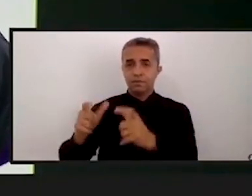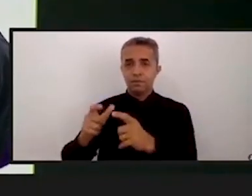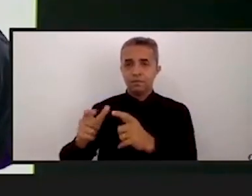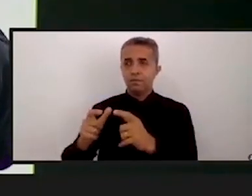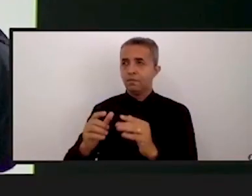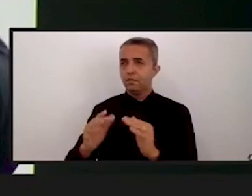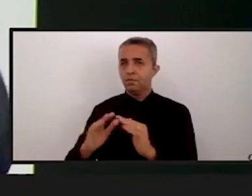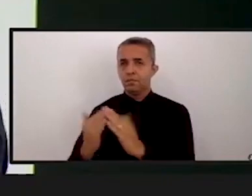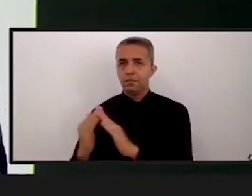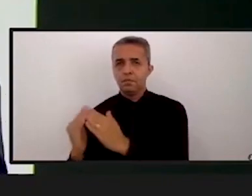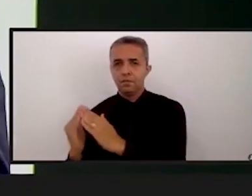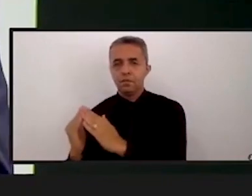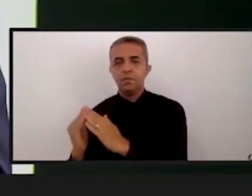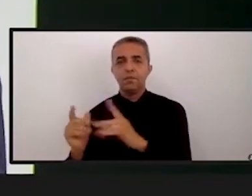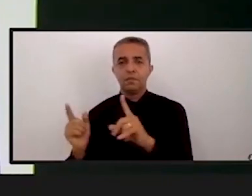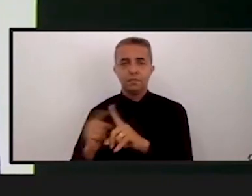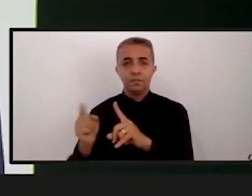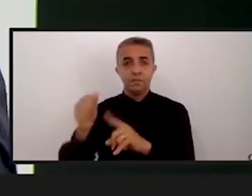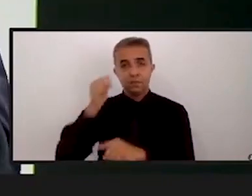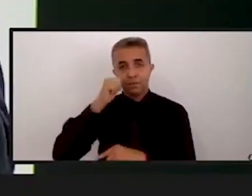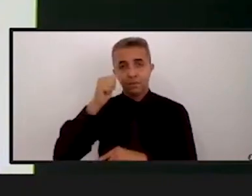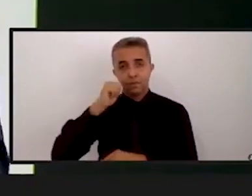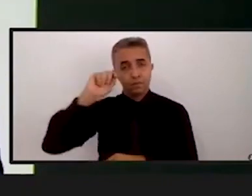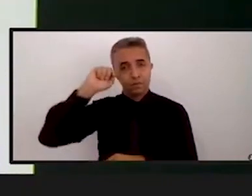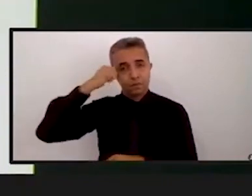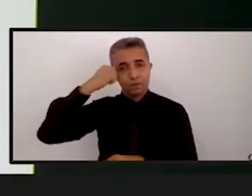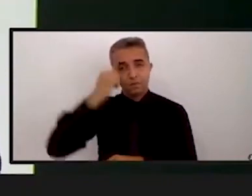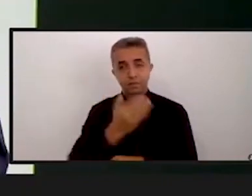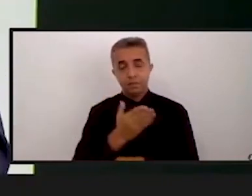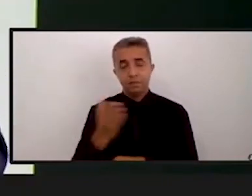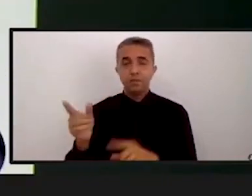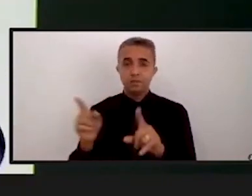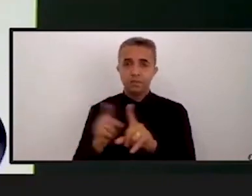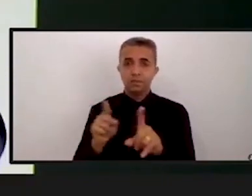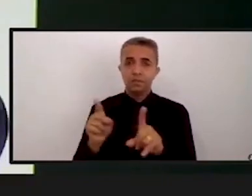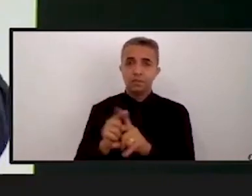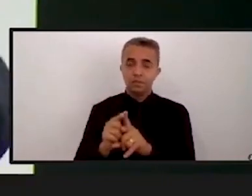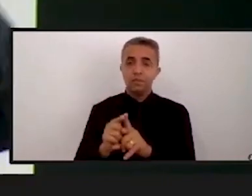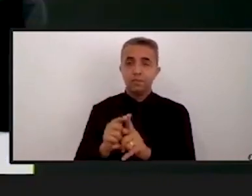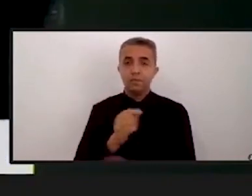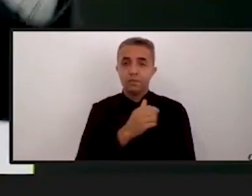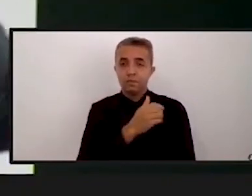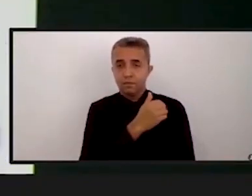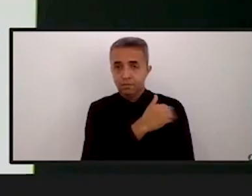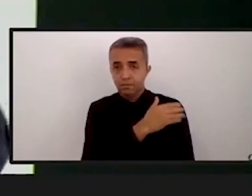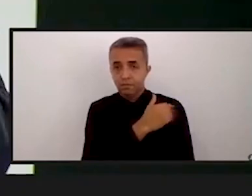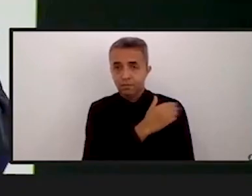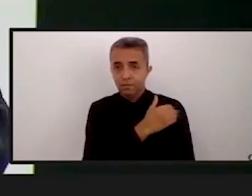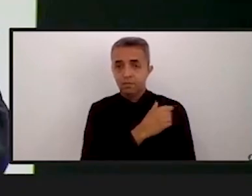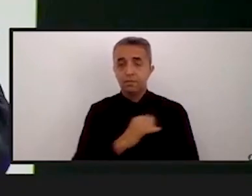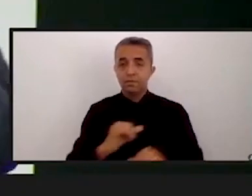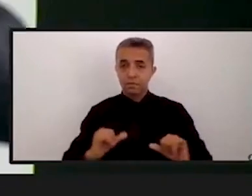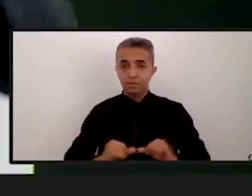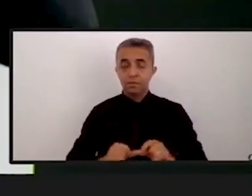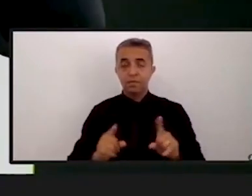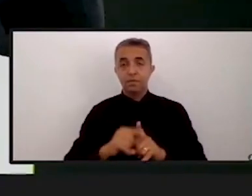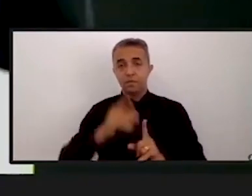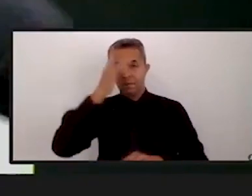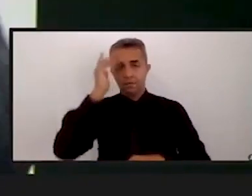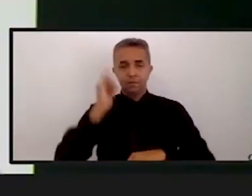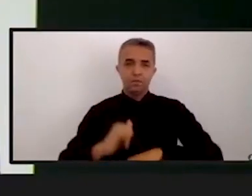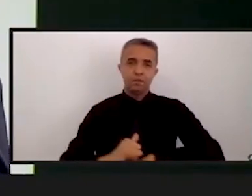nas mulheres negras né que tá mais acentuado esse preconceitos nós obesos nos gordos